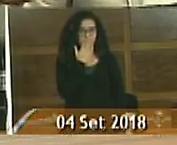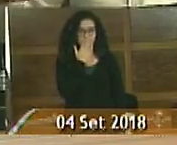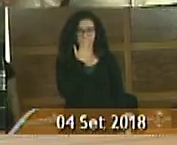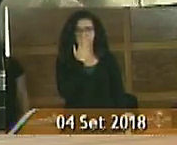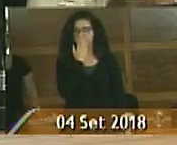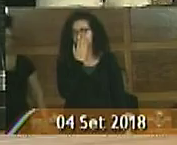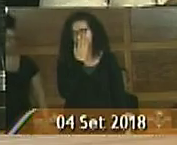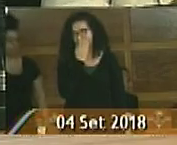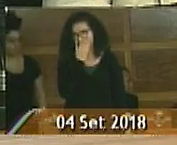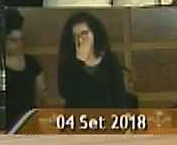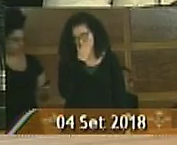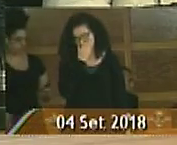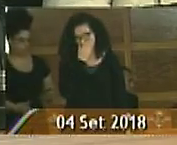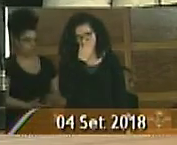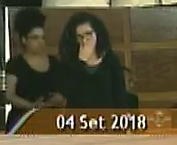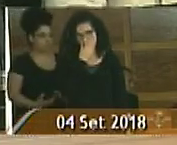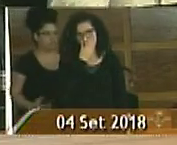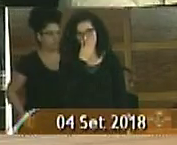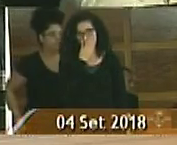Jogos fora.